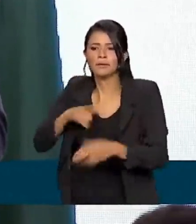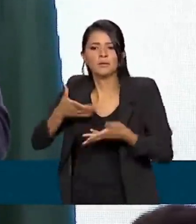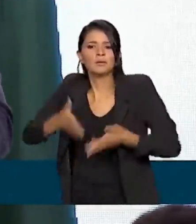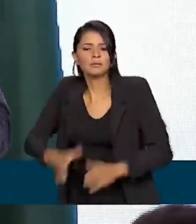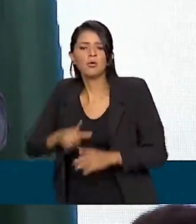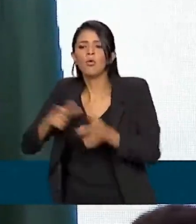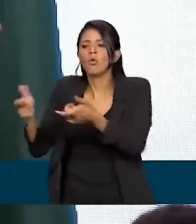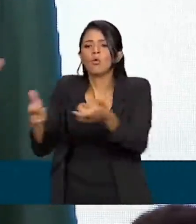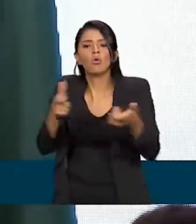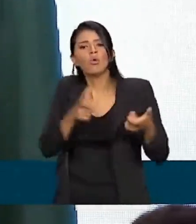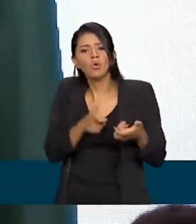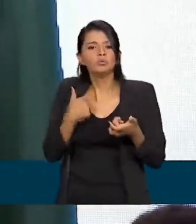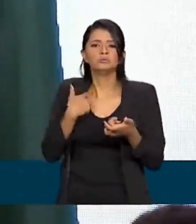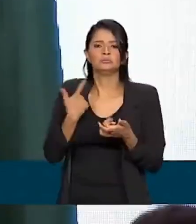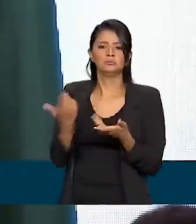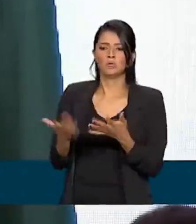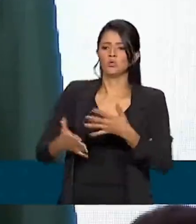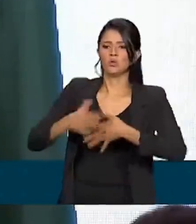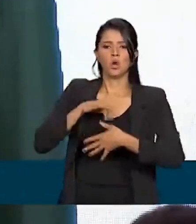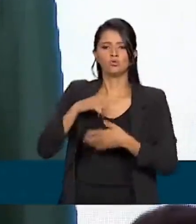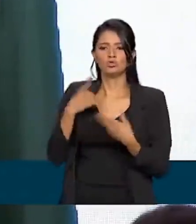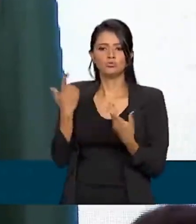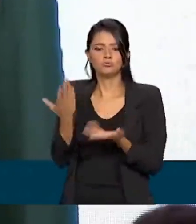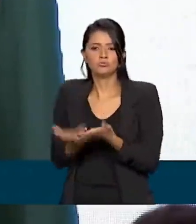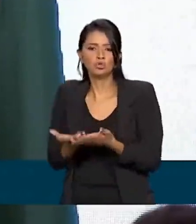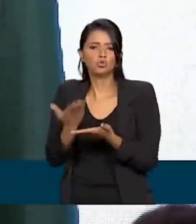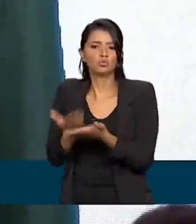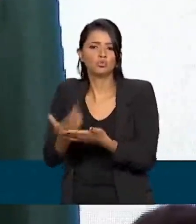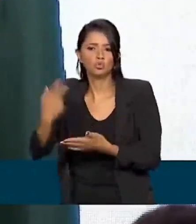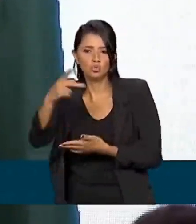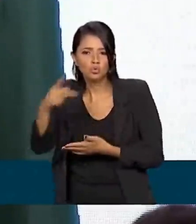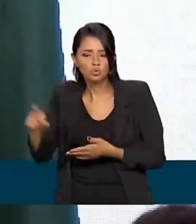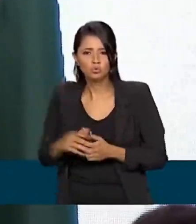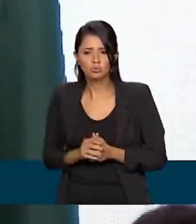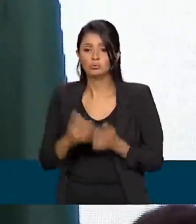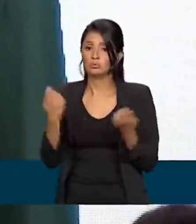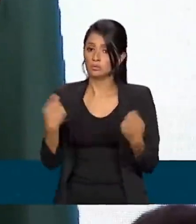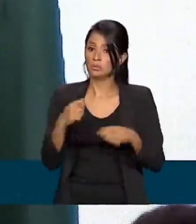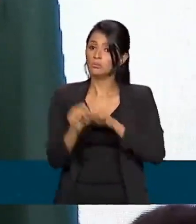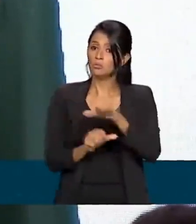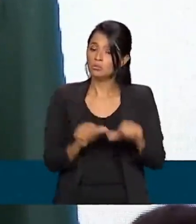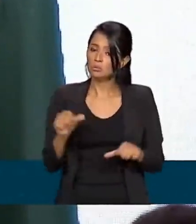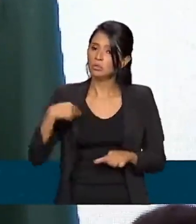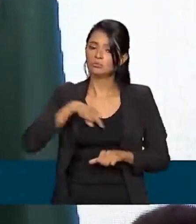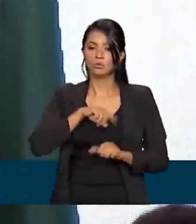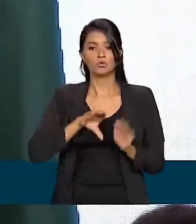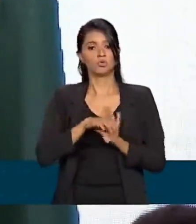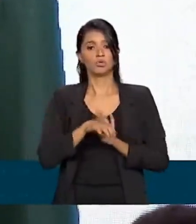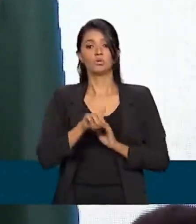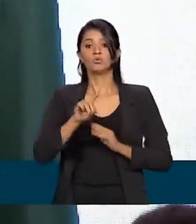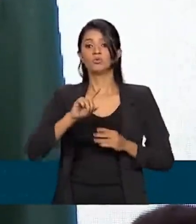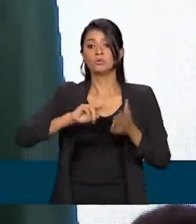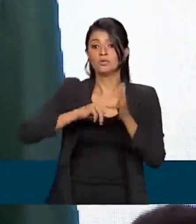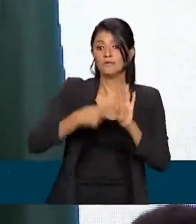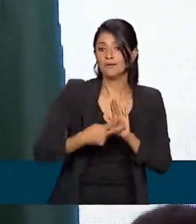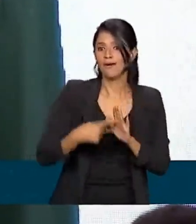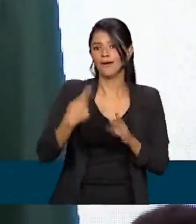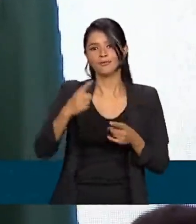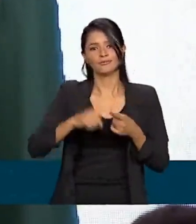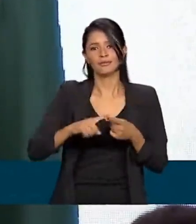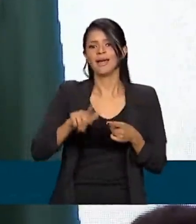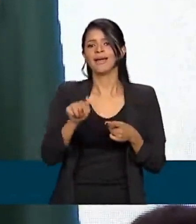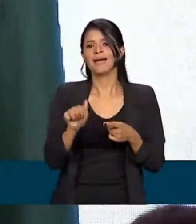nasceram, pelo grau de instrução das pessoas. Por isso é que nós temos que mudar o nosso conceito do que é gasto e do que